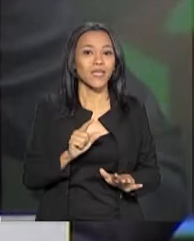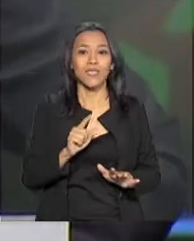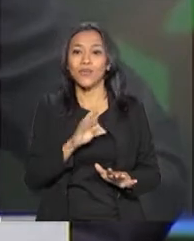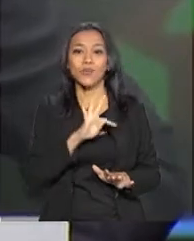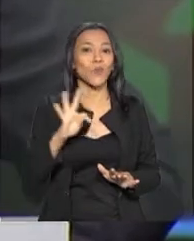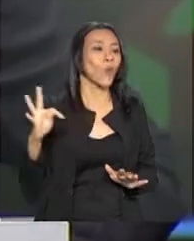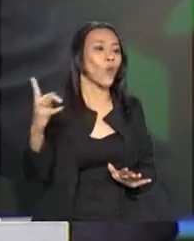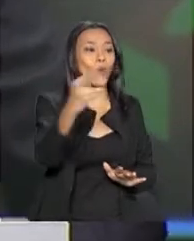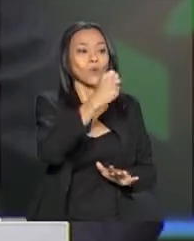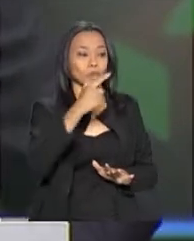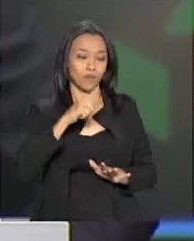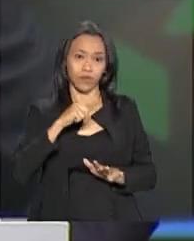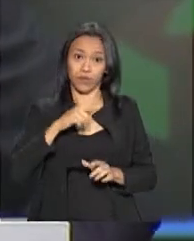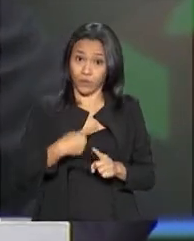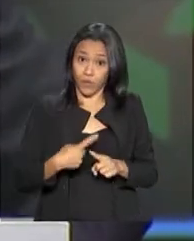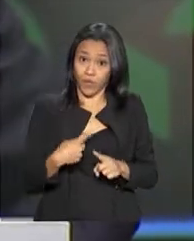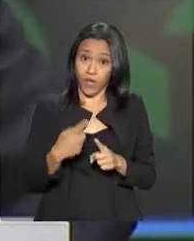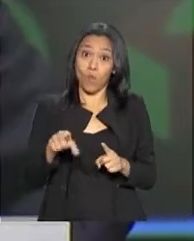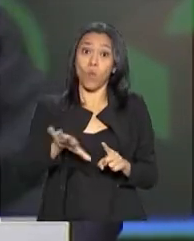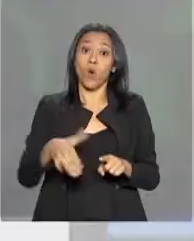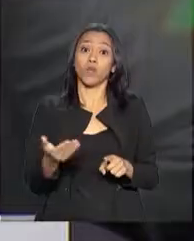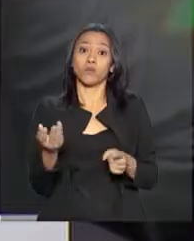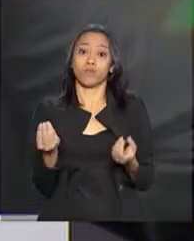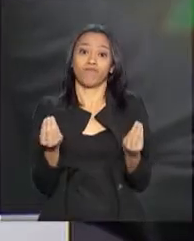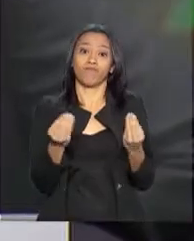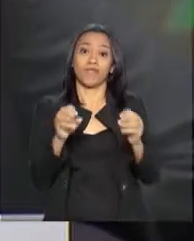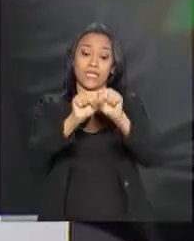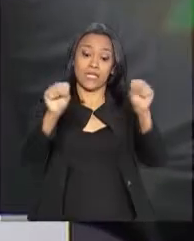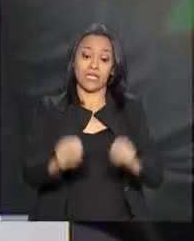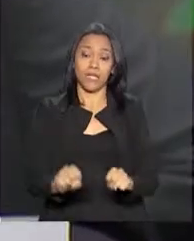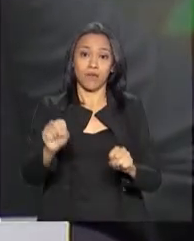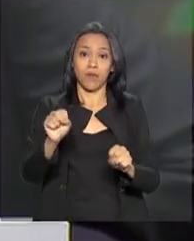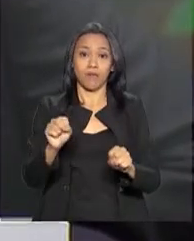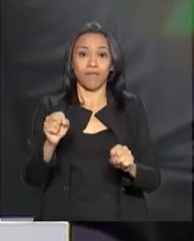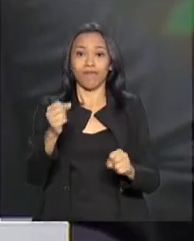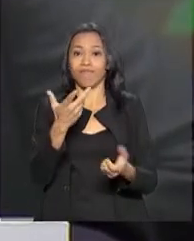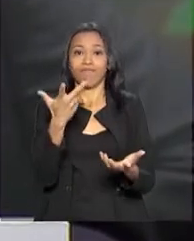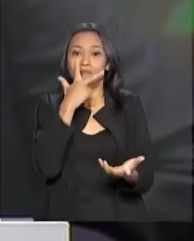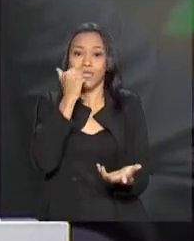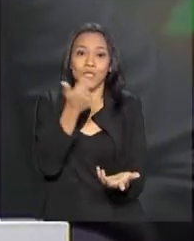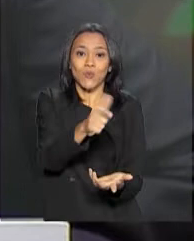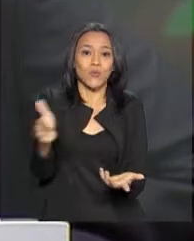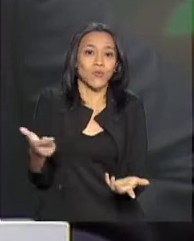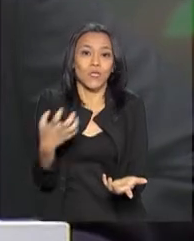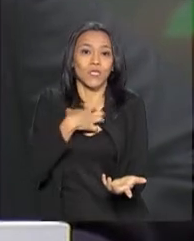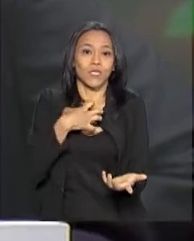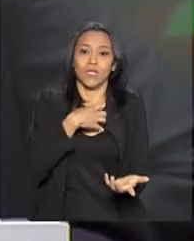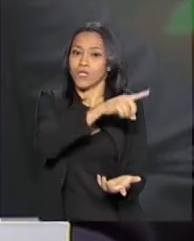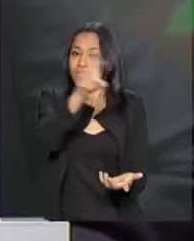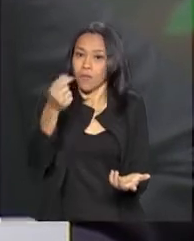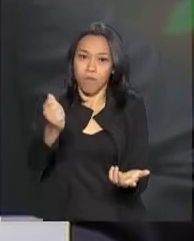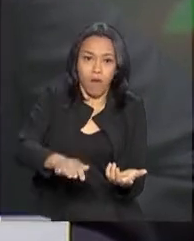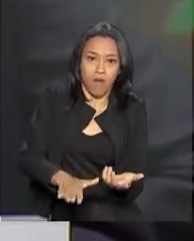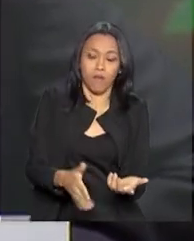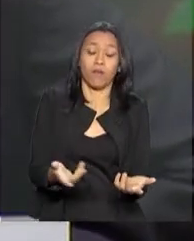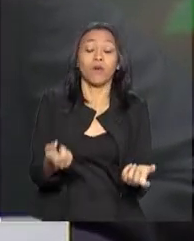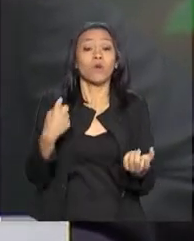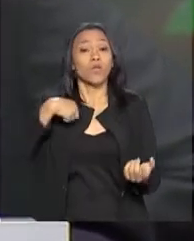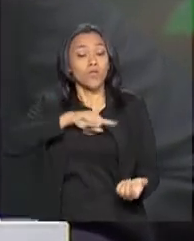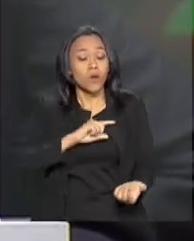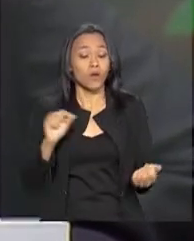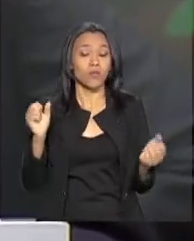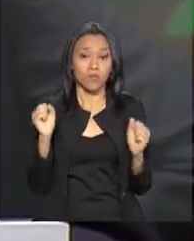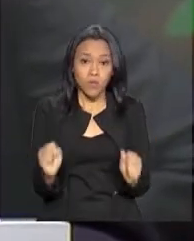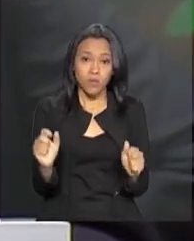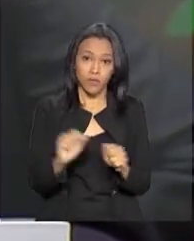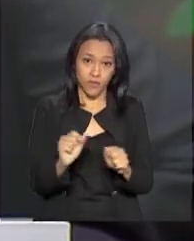consumidor porque quando entra sistema ele se pede para que nós possamos fazer com que o o